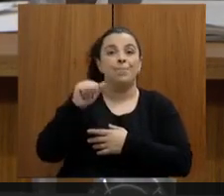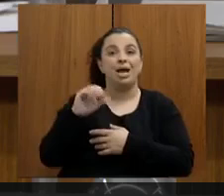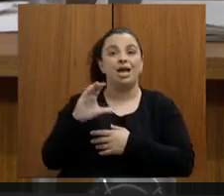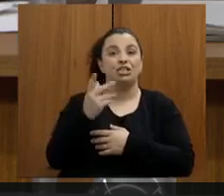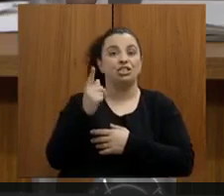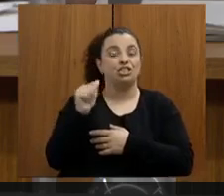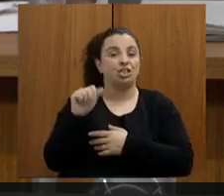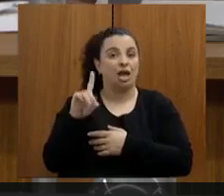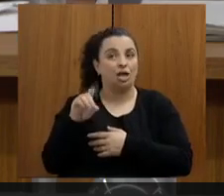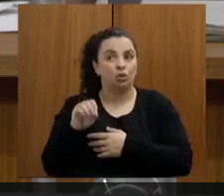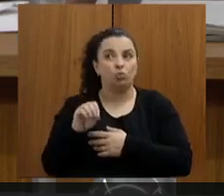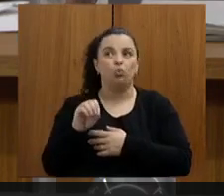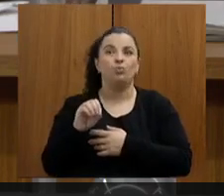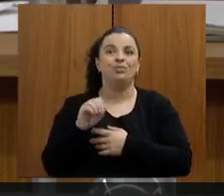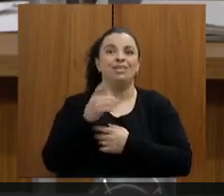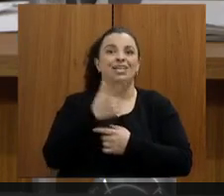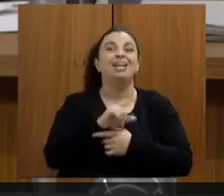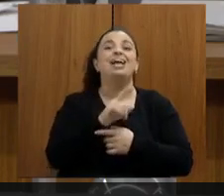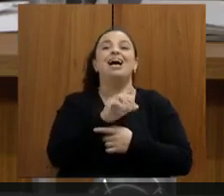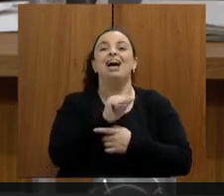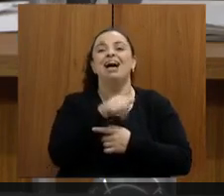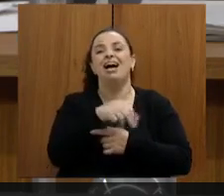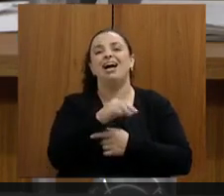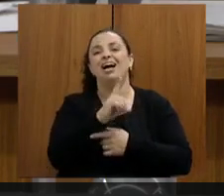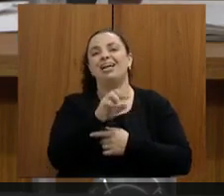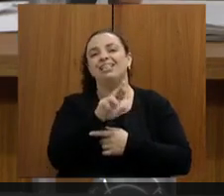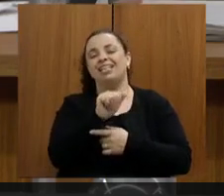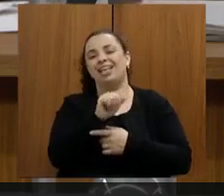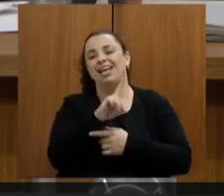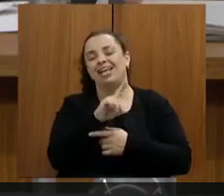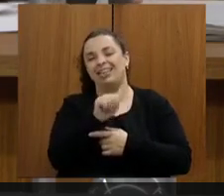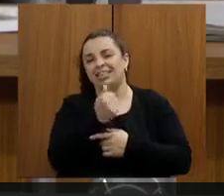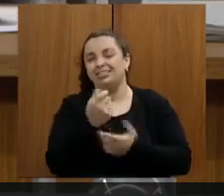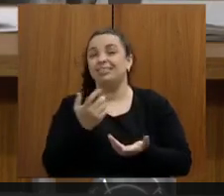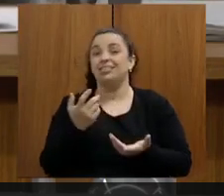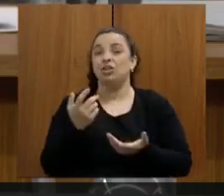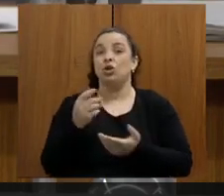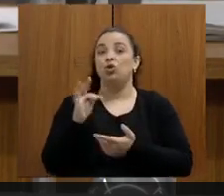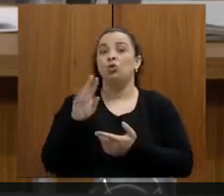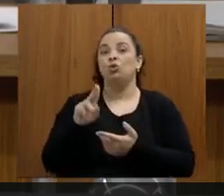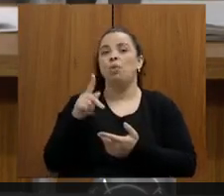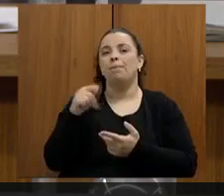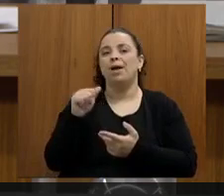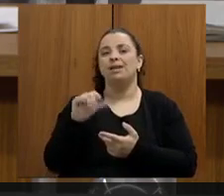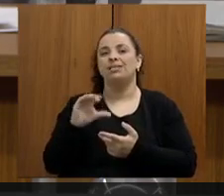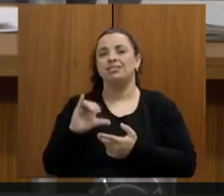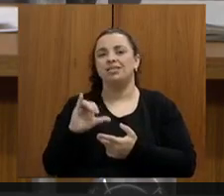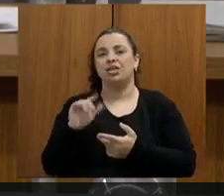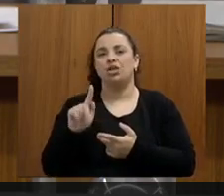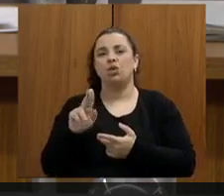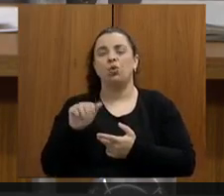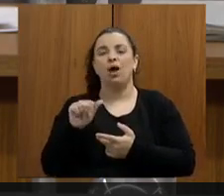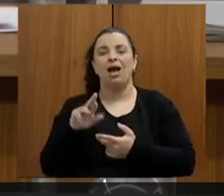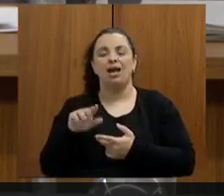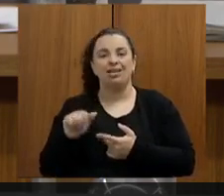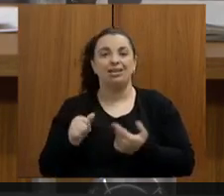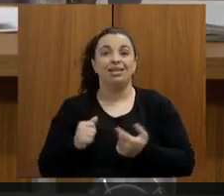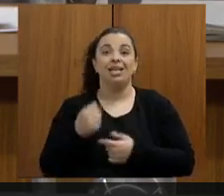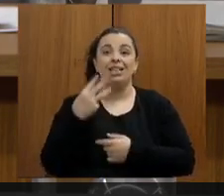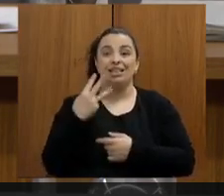Vamos inaugurar Andradas Vamos inaugurar Tupaciguara Três Marias Capelinha